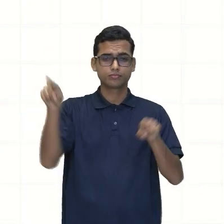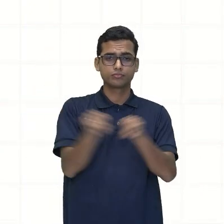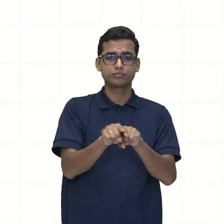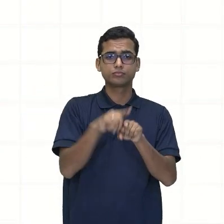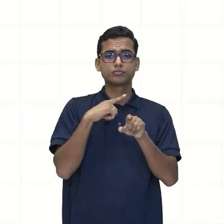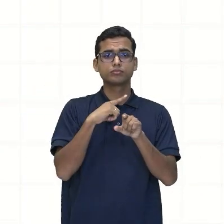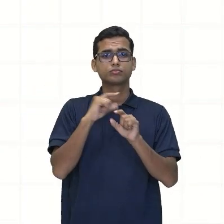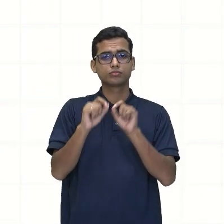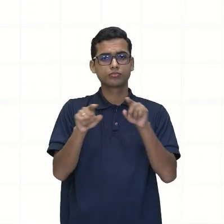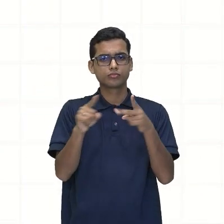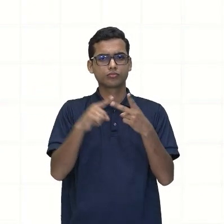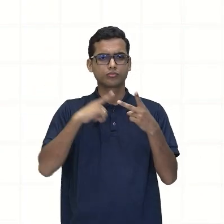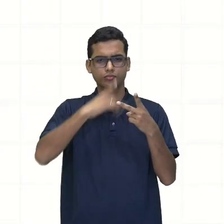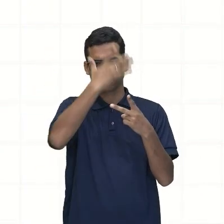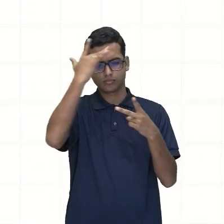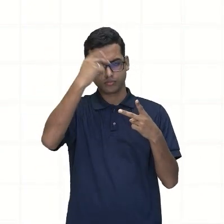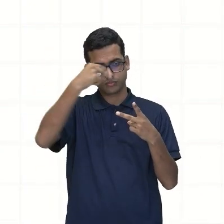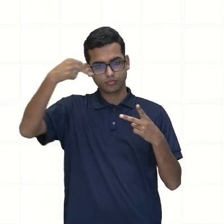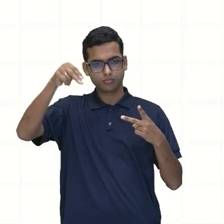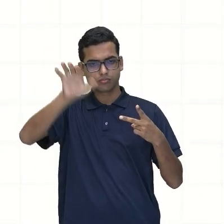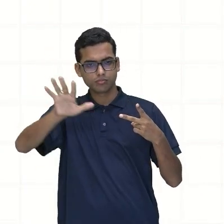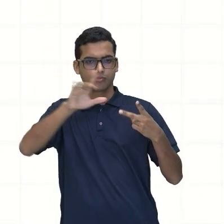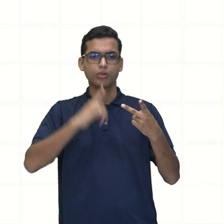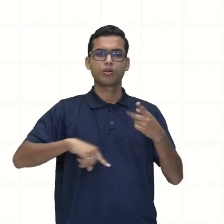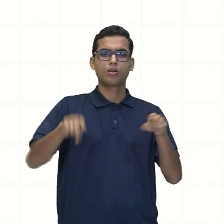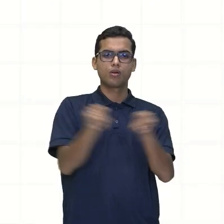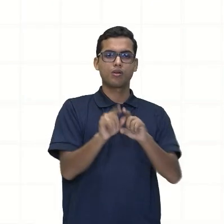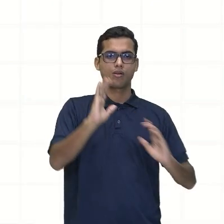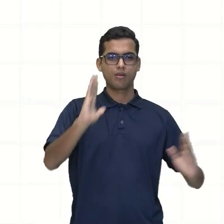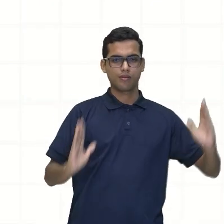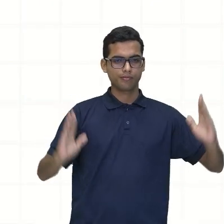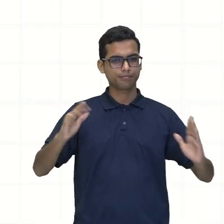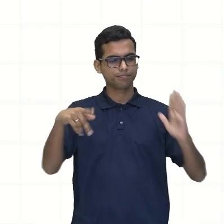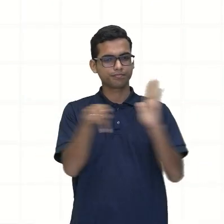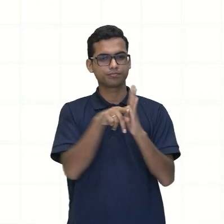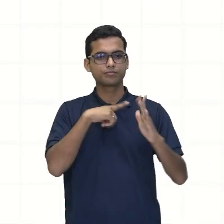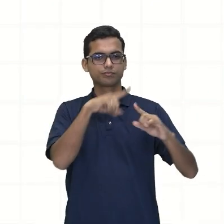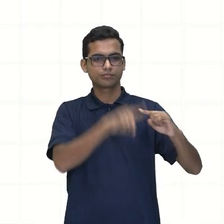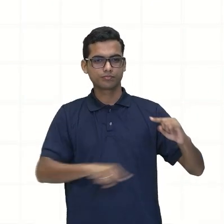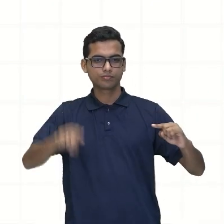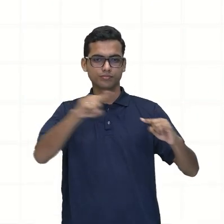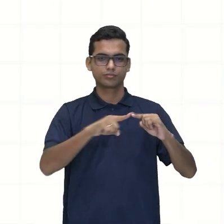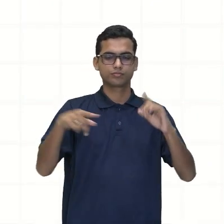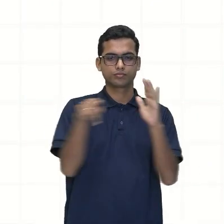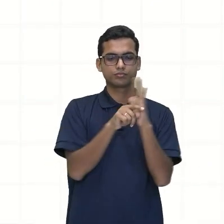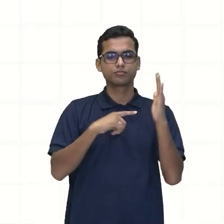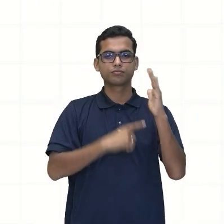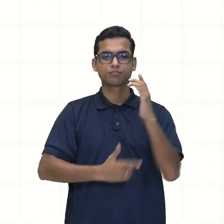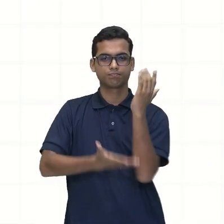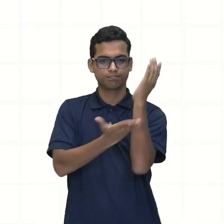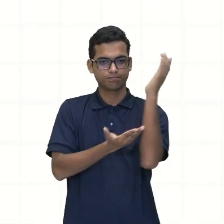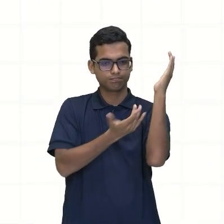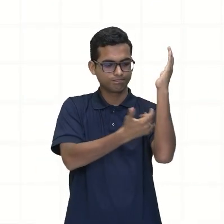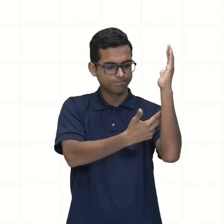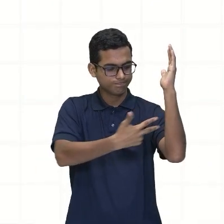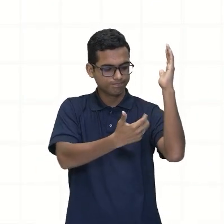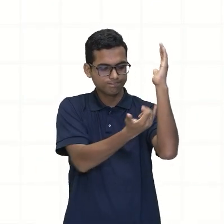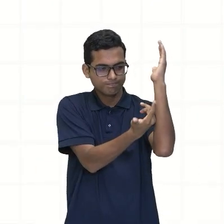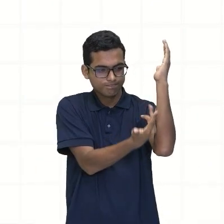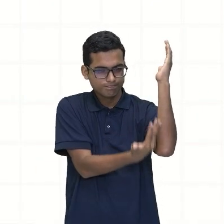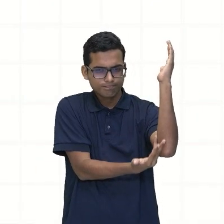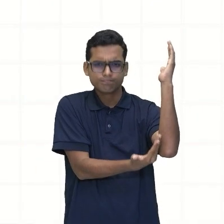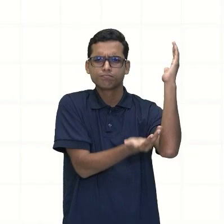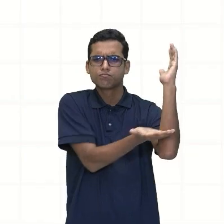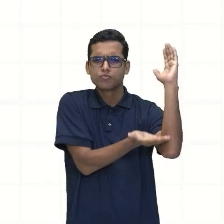temos também o ciclo da borracha, né? Que vai atrair principalmente ali os nordestinos para a Amazônia. Aí nós temos